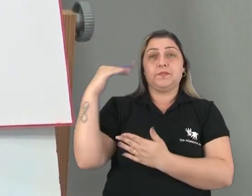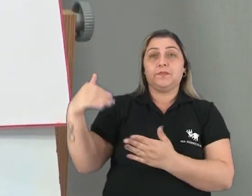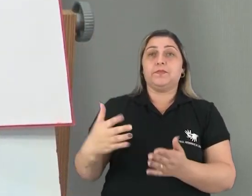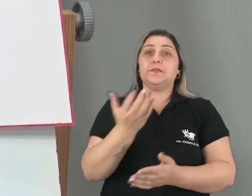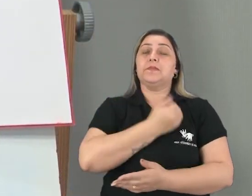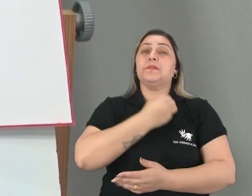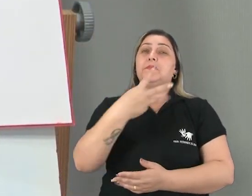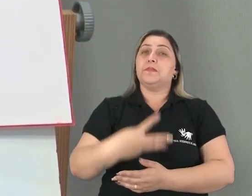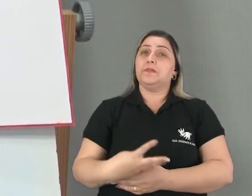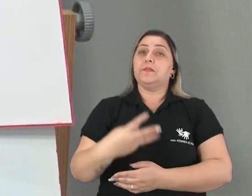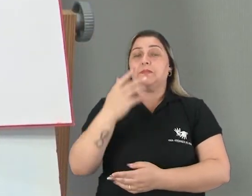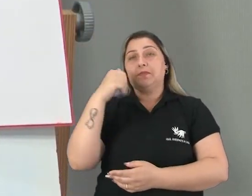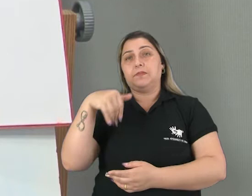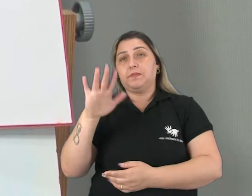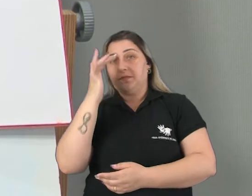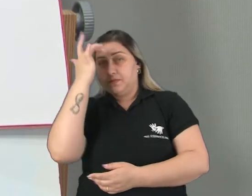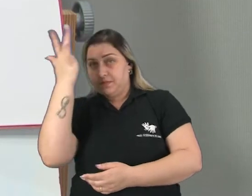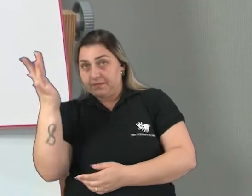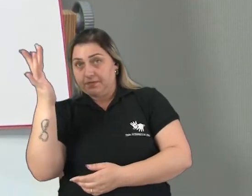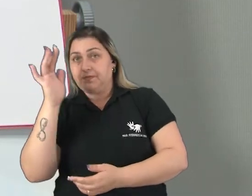número 3 é o mais fácil?